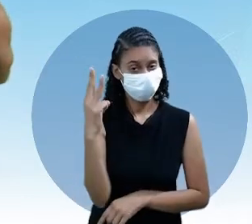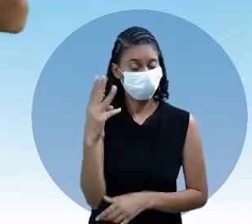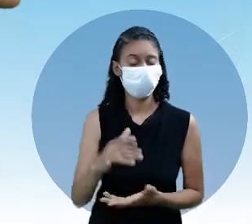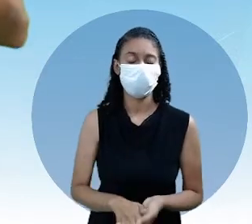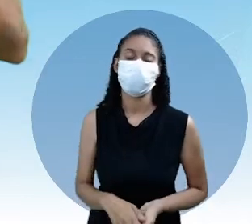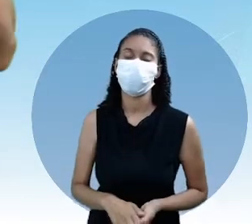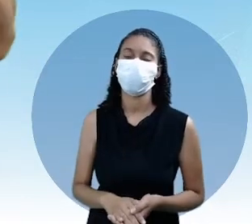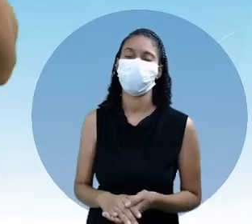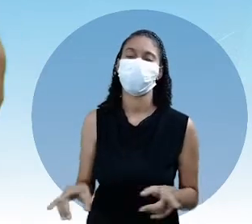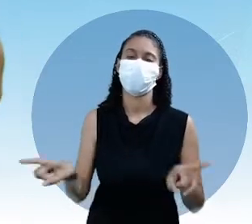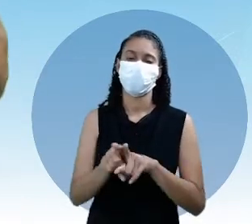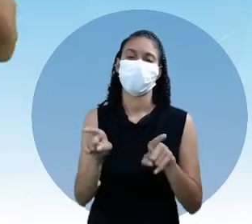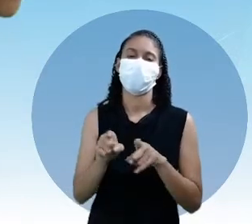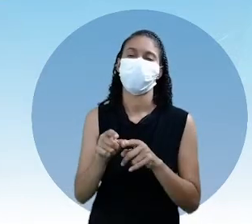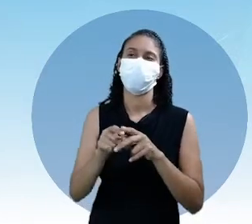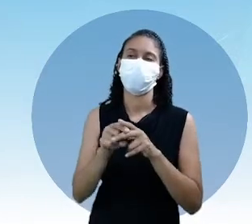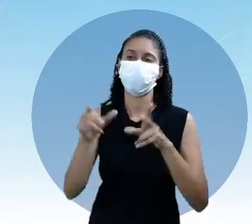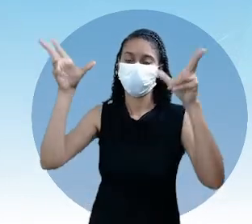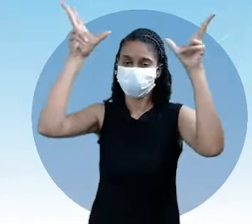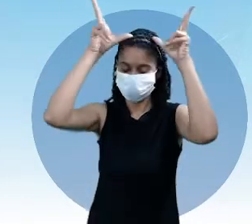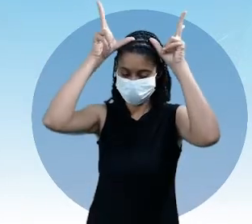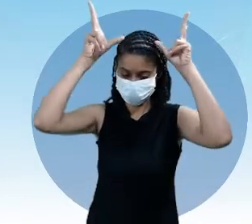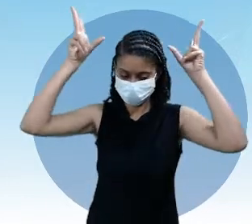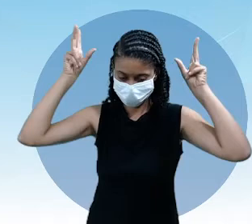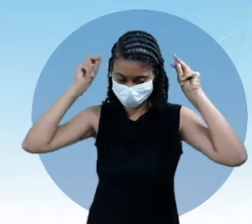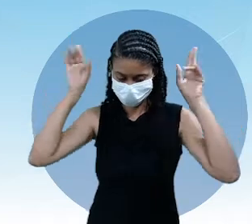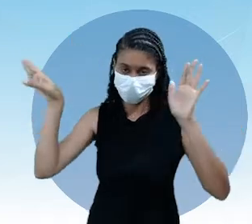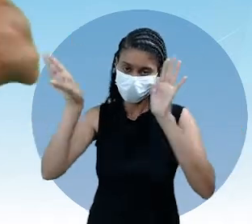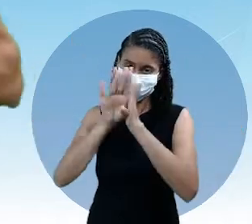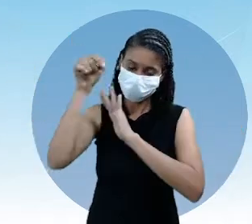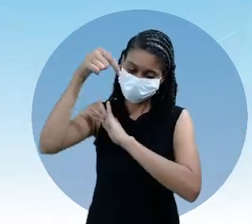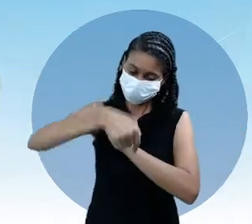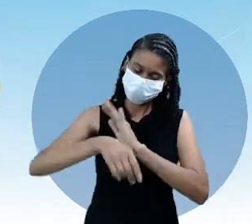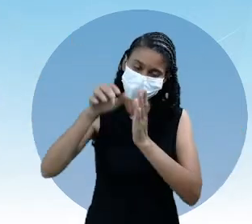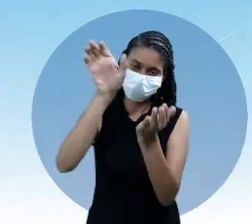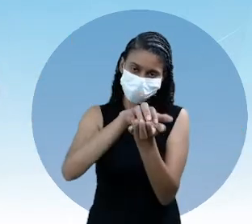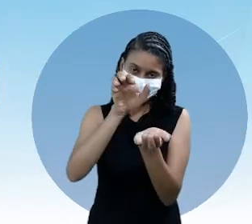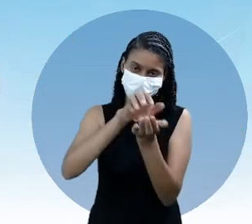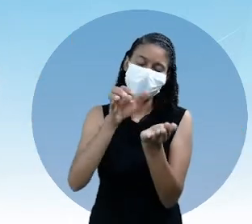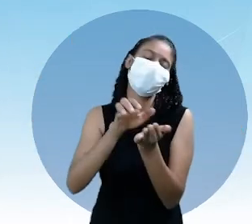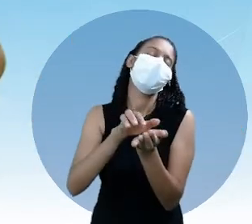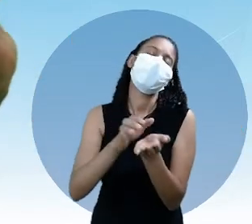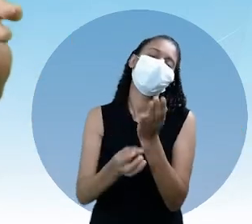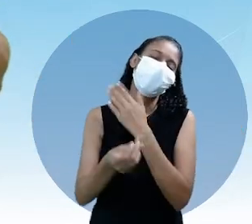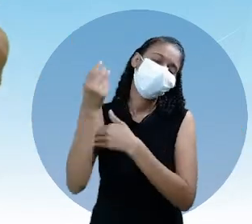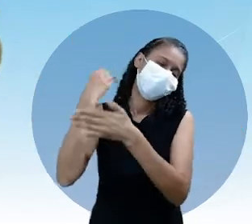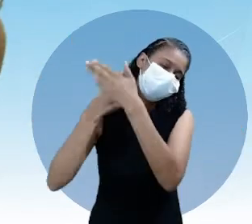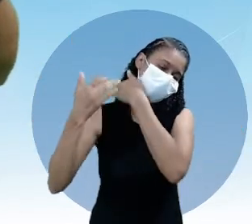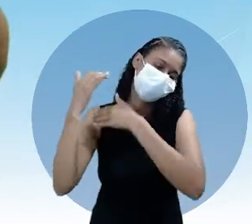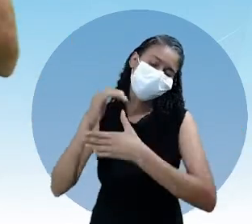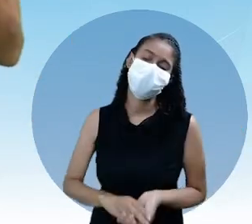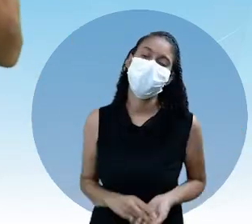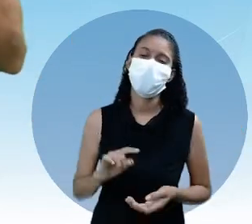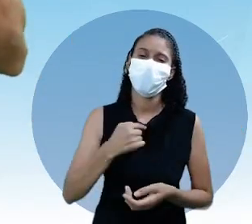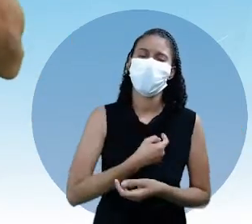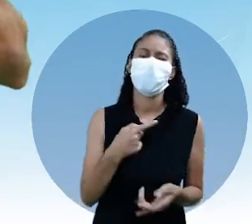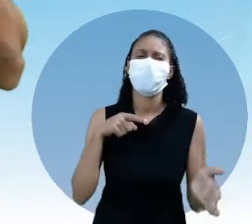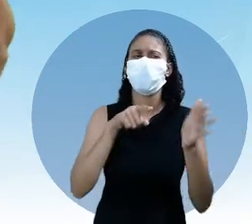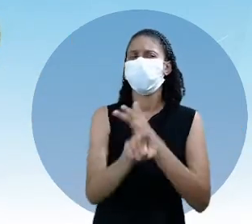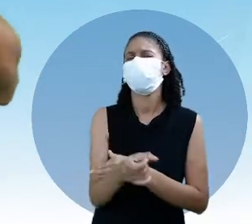a presença holandesa, né, durante um bom tempo aqui em Pernambuco. E aí a gente pode se perguntar, e se tivéssemos